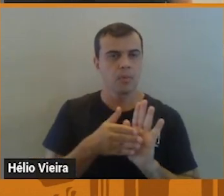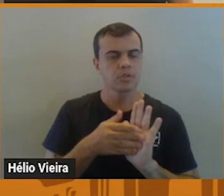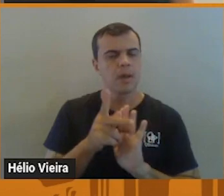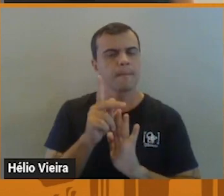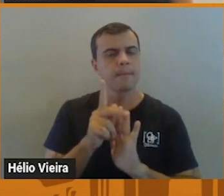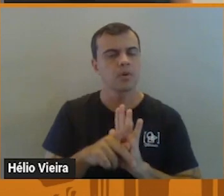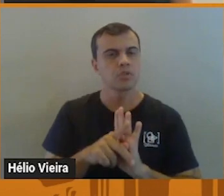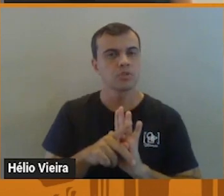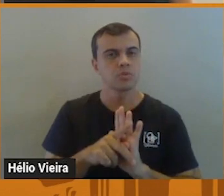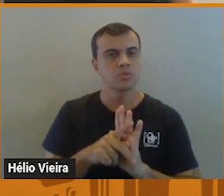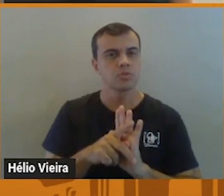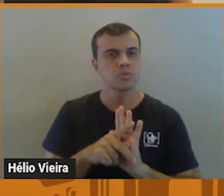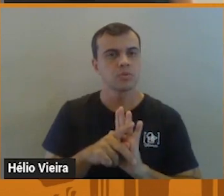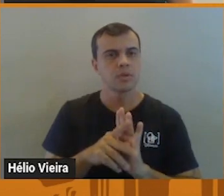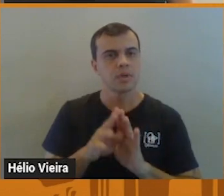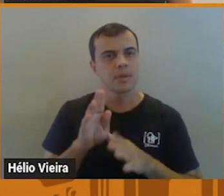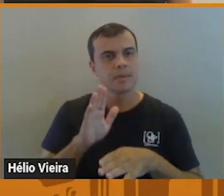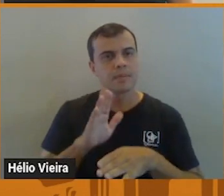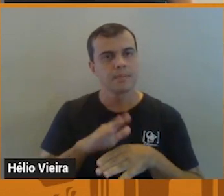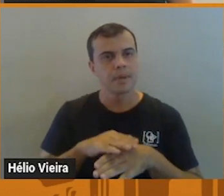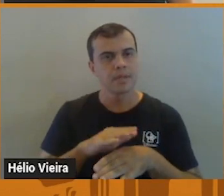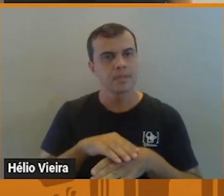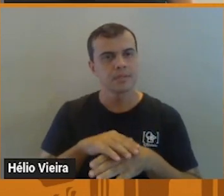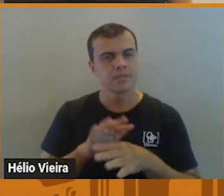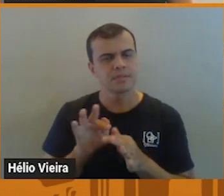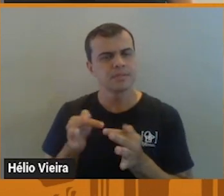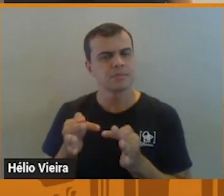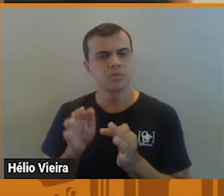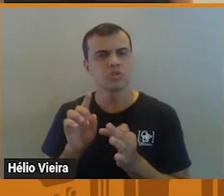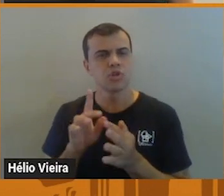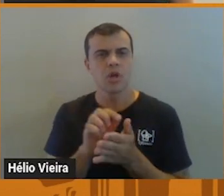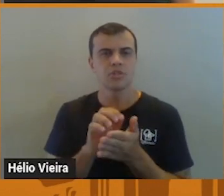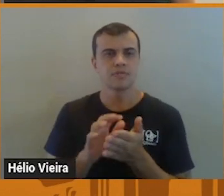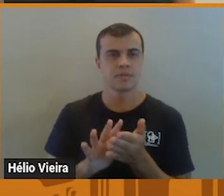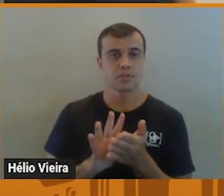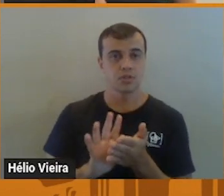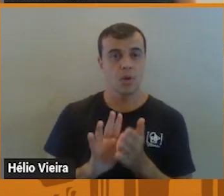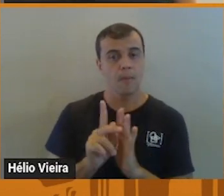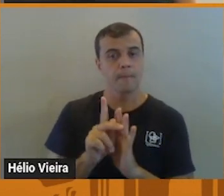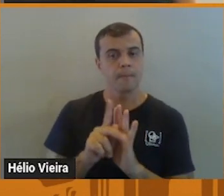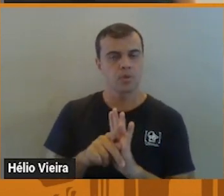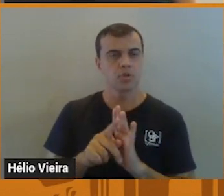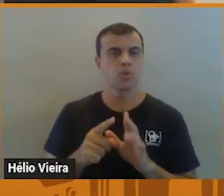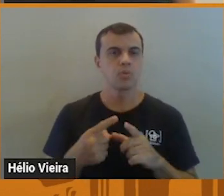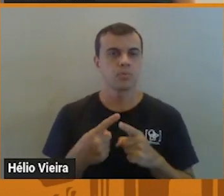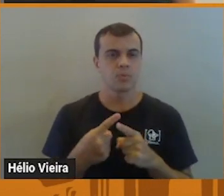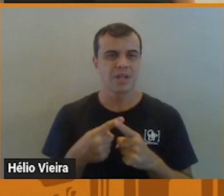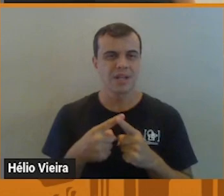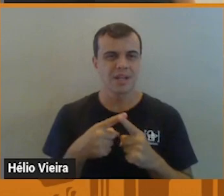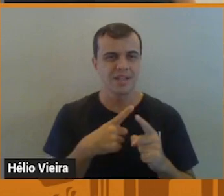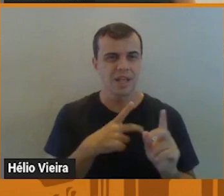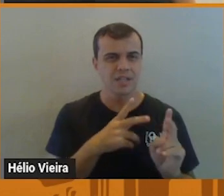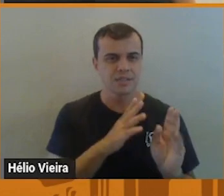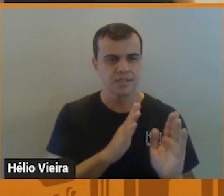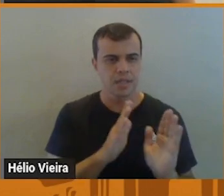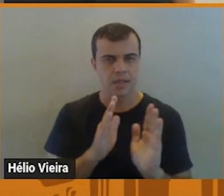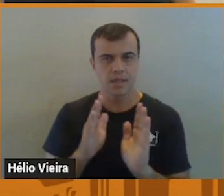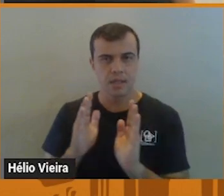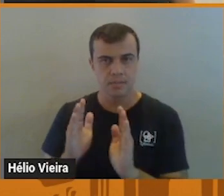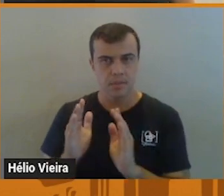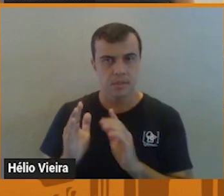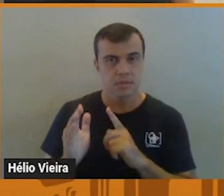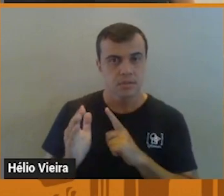projeto, muito mais do que uma proposta simplesmente de atividade, porque como tem várias etapas e são etapas